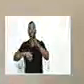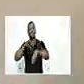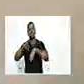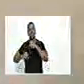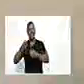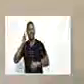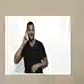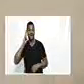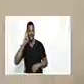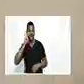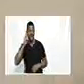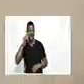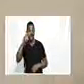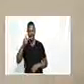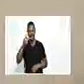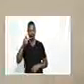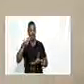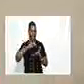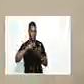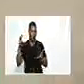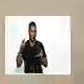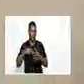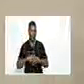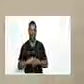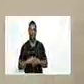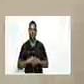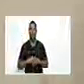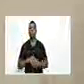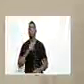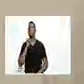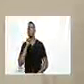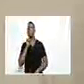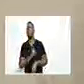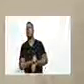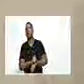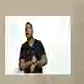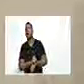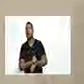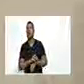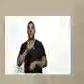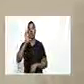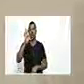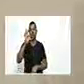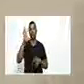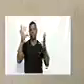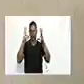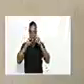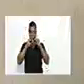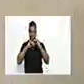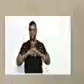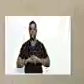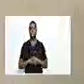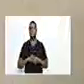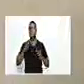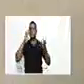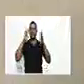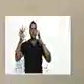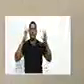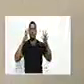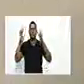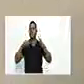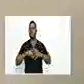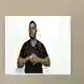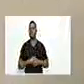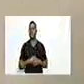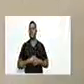na terça-feira 7 hor da manhã parar é 9 horas da noite então você imagina o estresse que